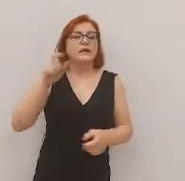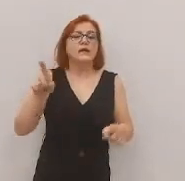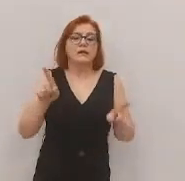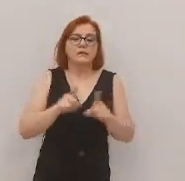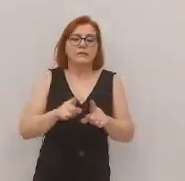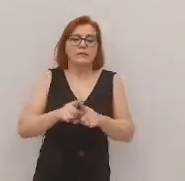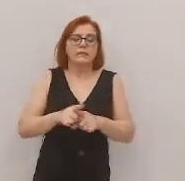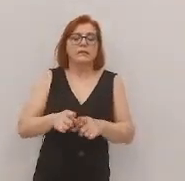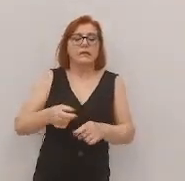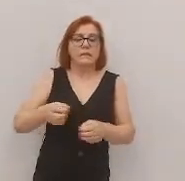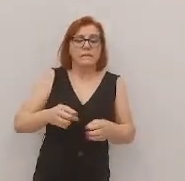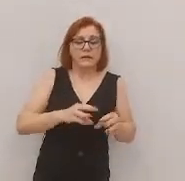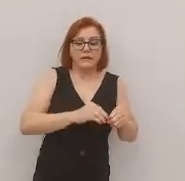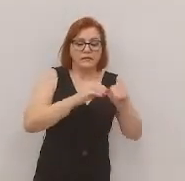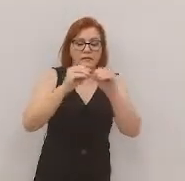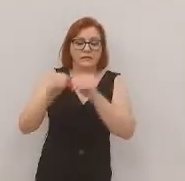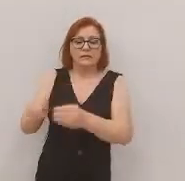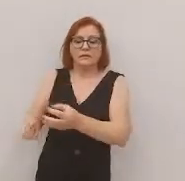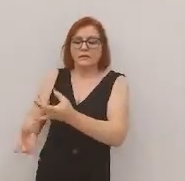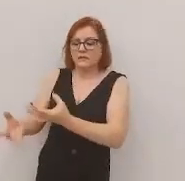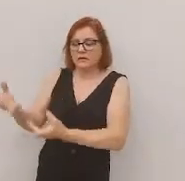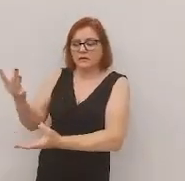Apocalipse 20:10.